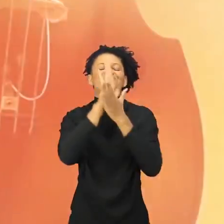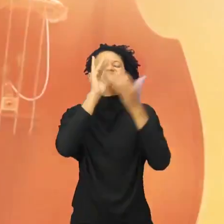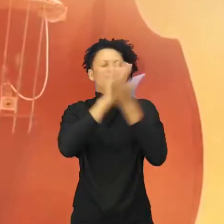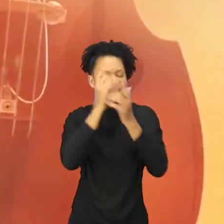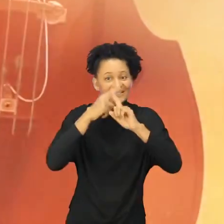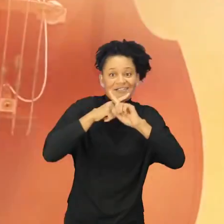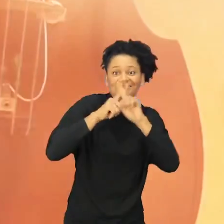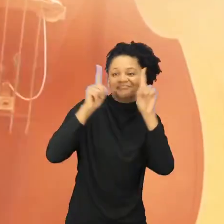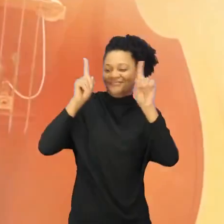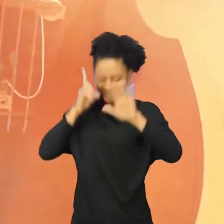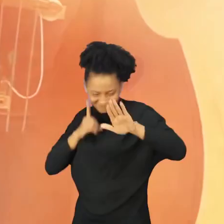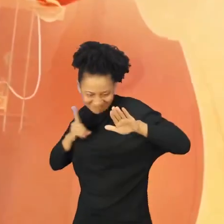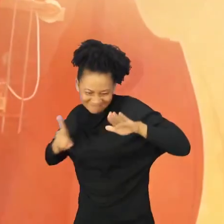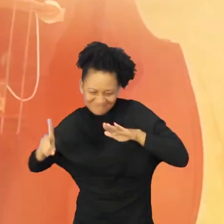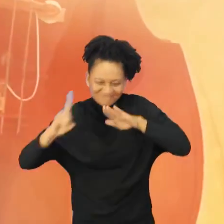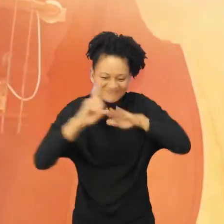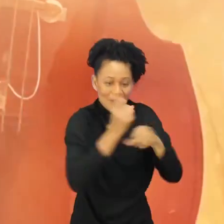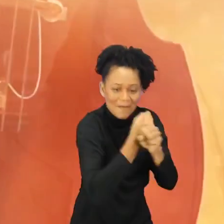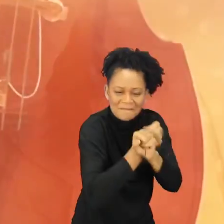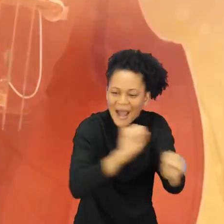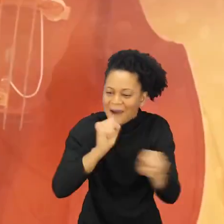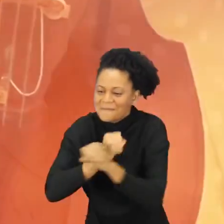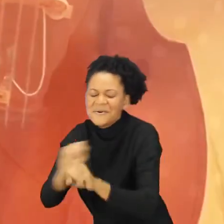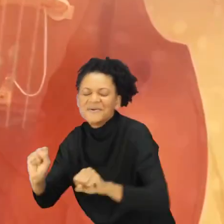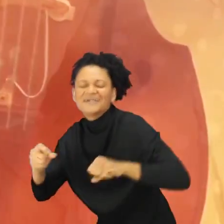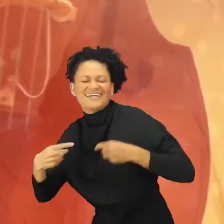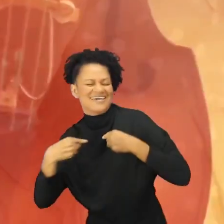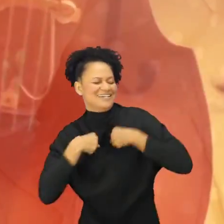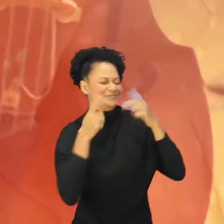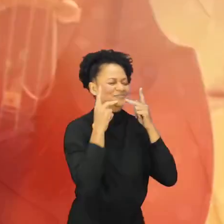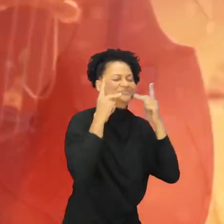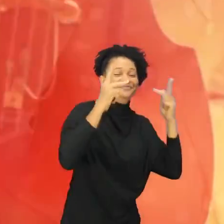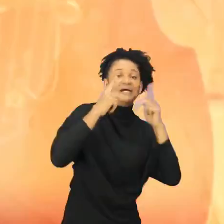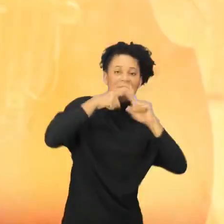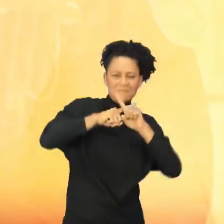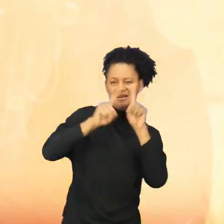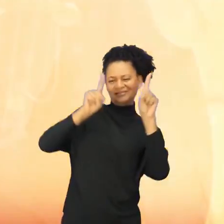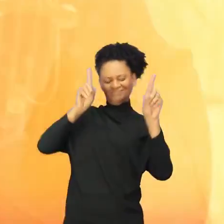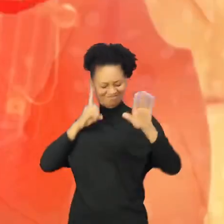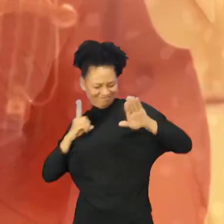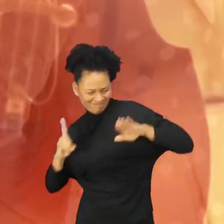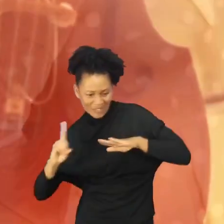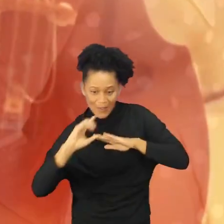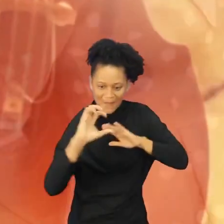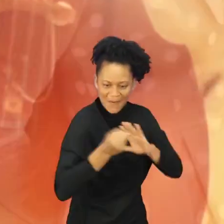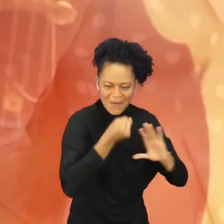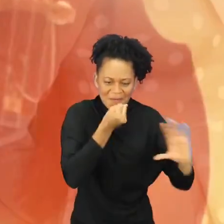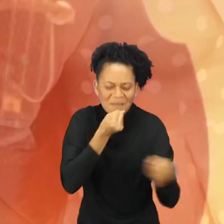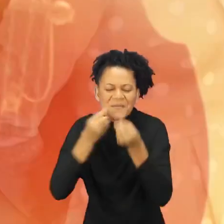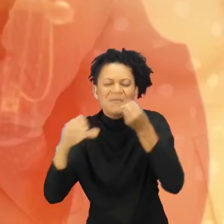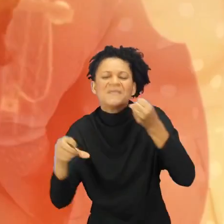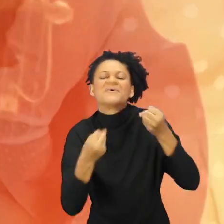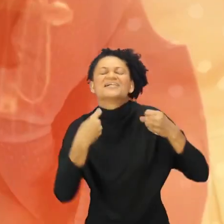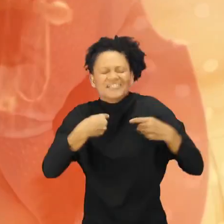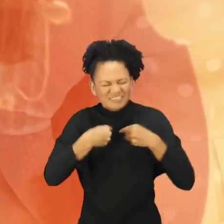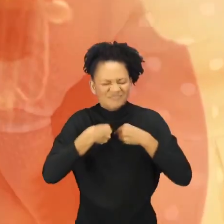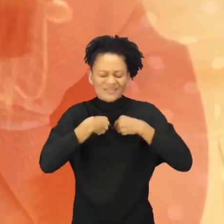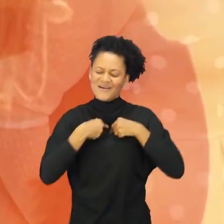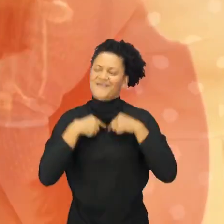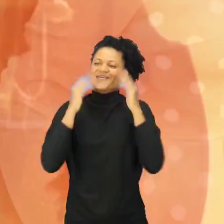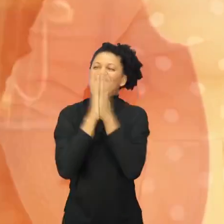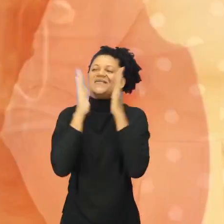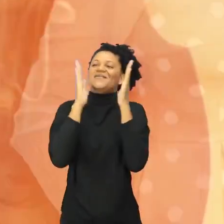louvo, mas quem liberta é Deus Eu prego, mas quem salta é Deus Eu oro,